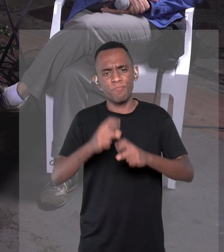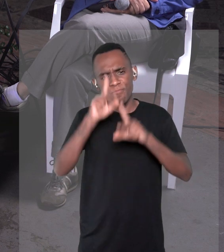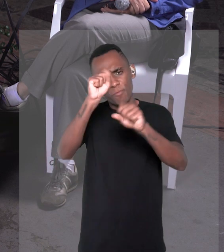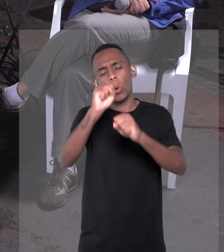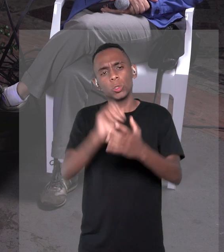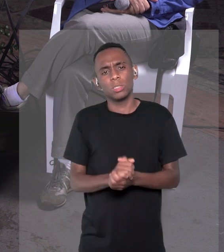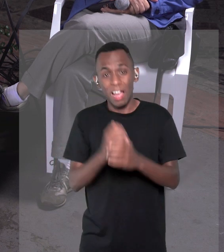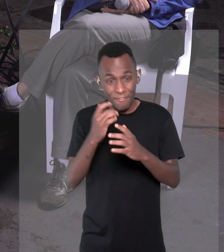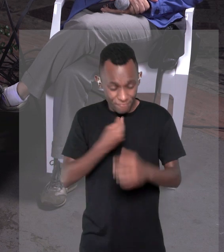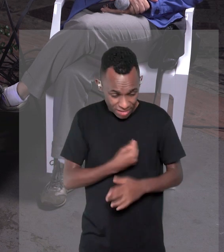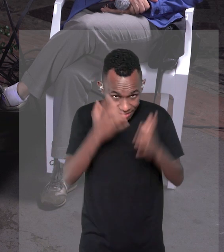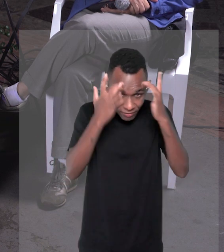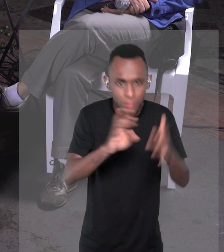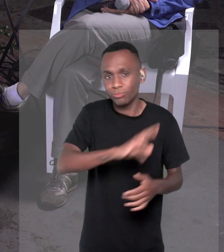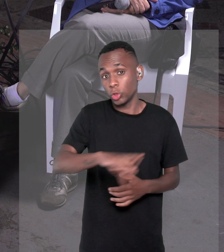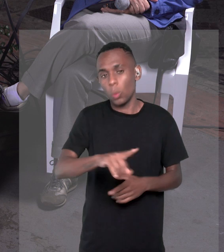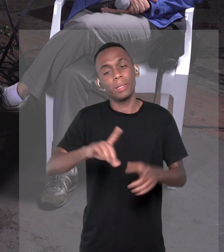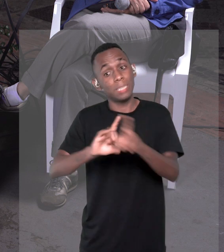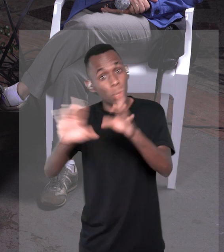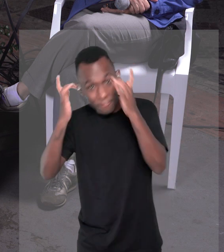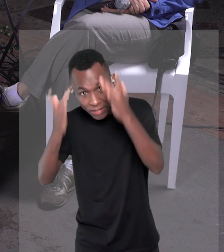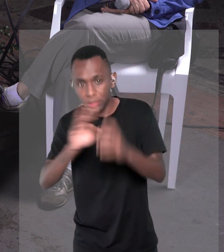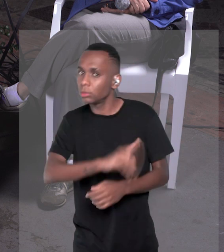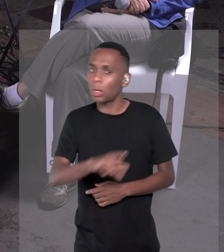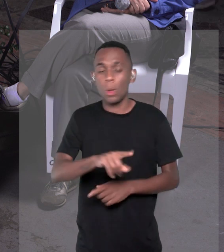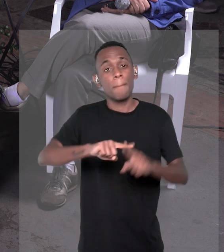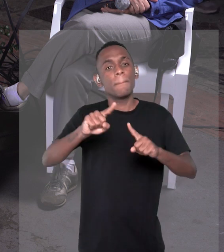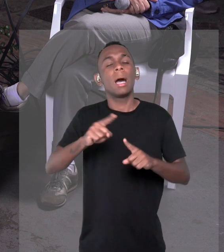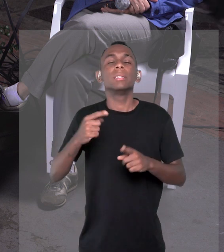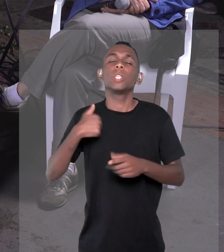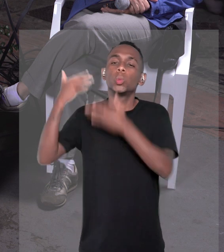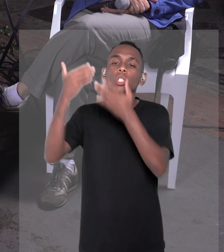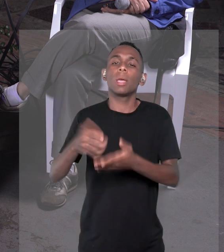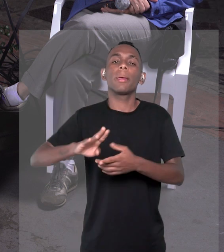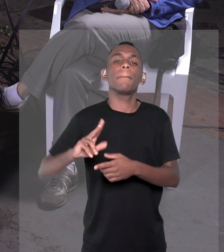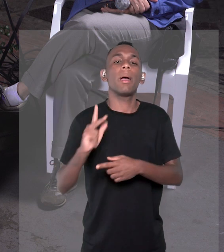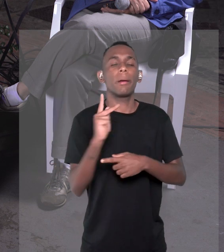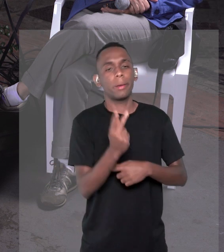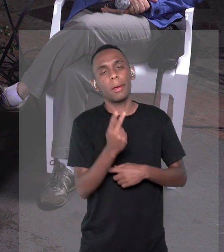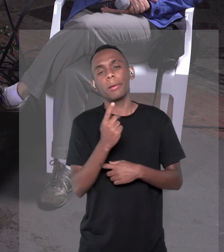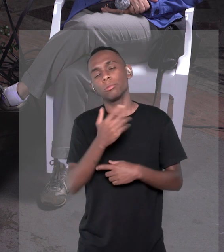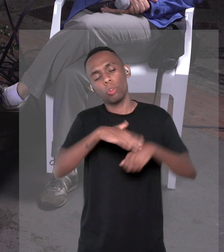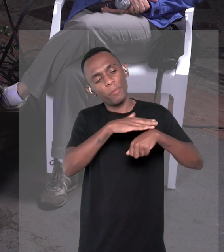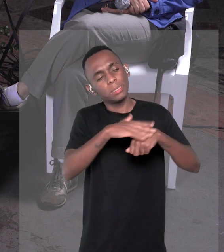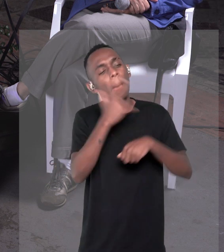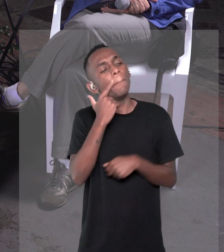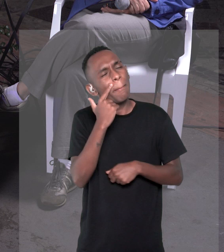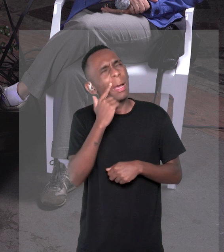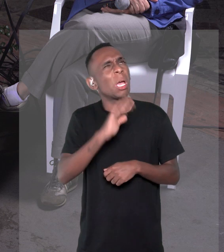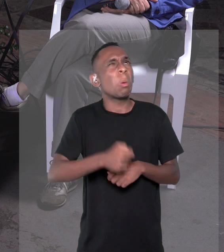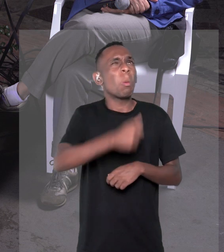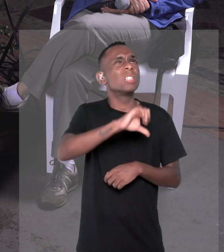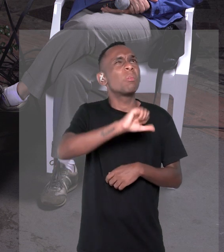eu sempre fico pensando que, a despeito disso, nós conseguimos reconstruir, porque as leis não bastam, mas nós